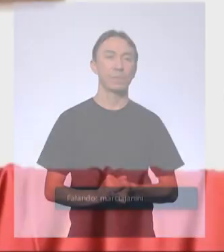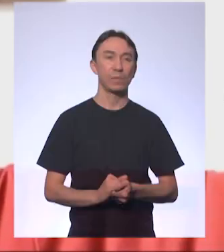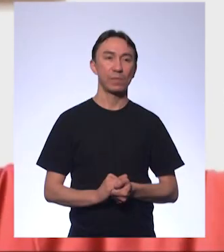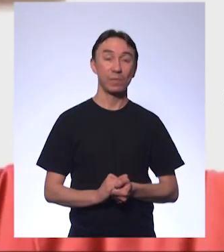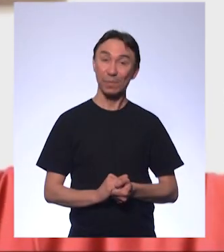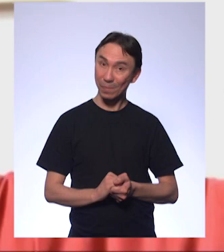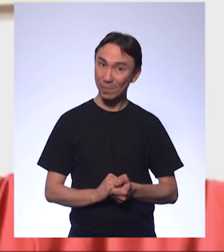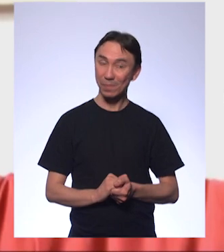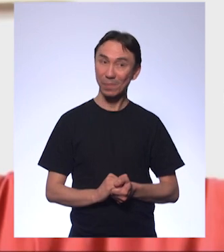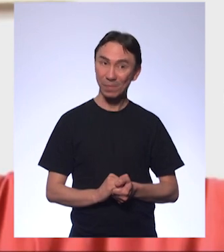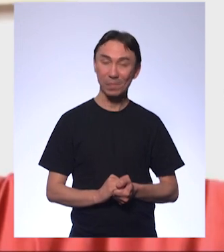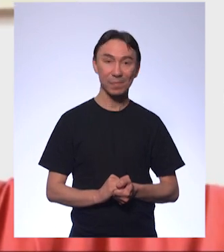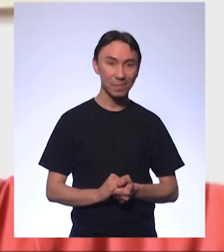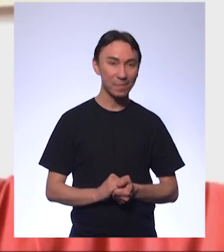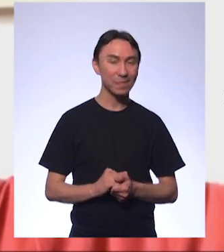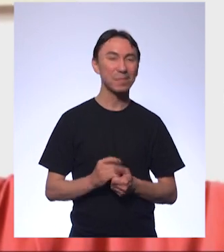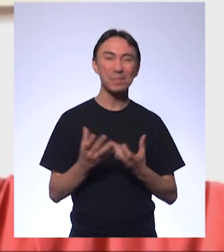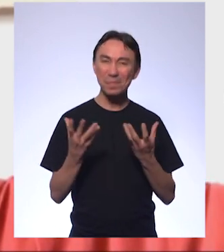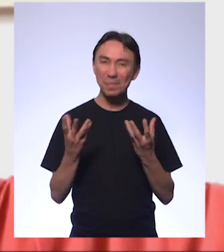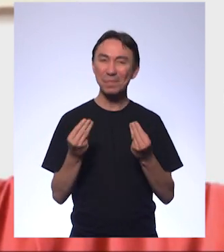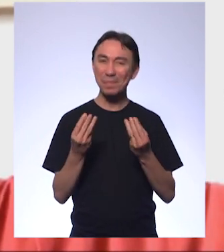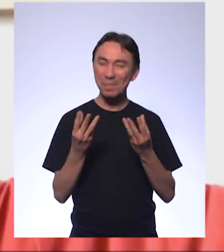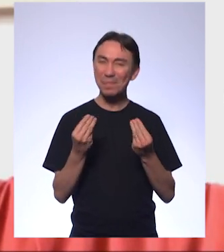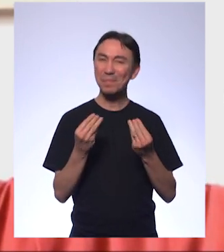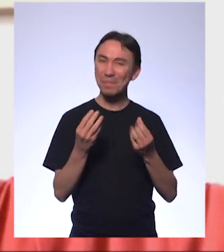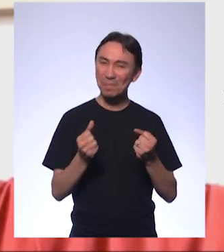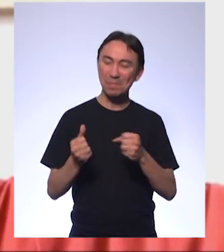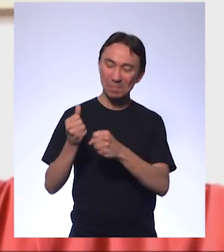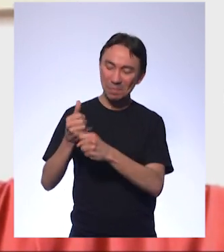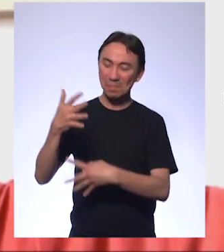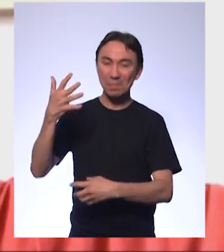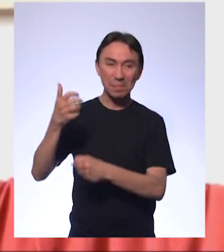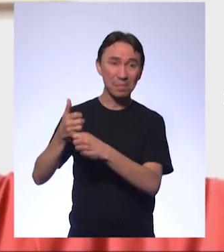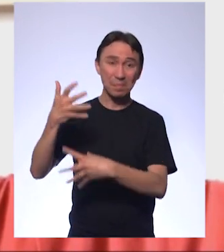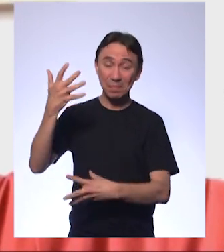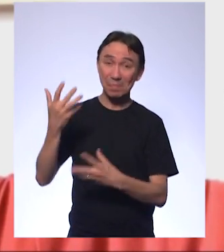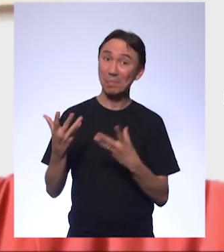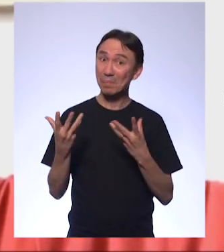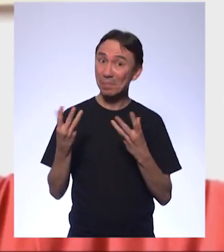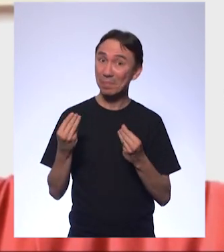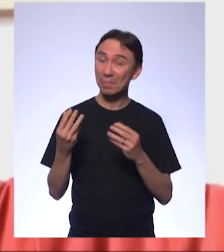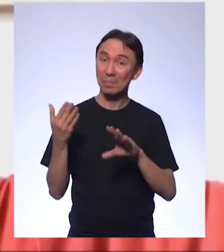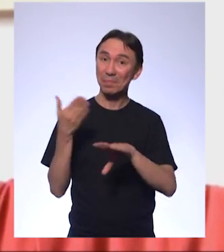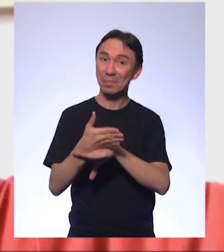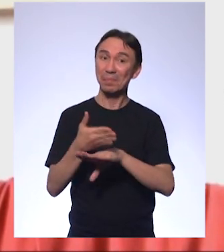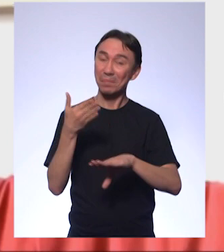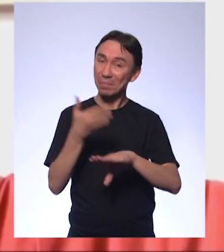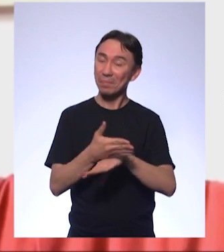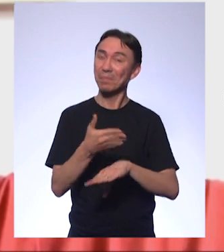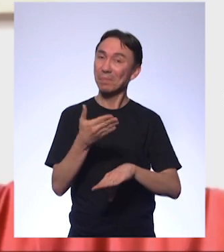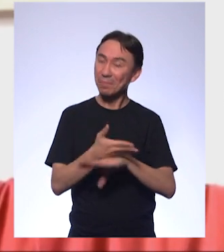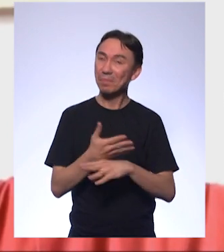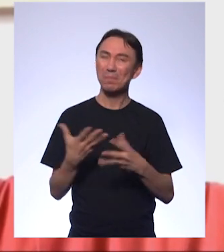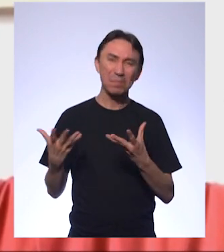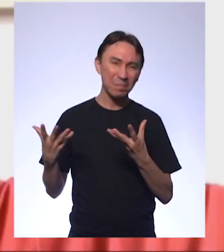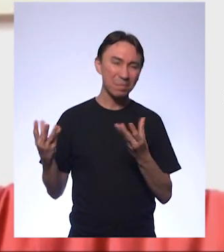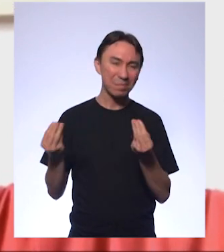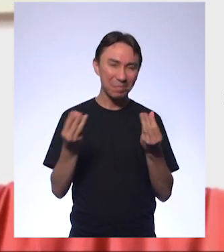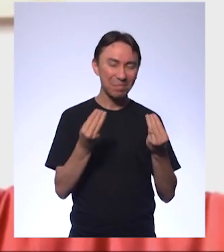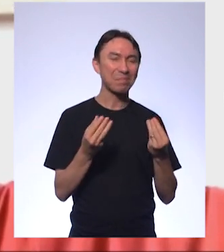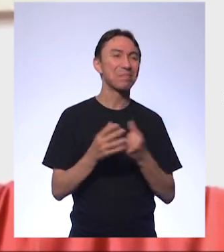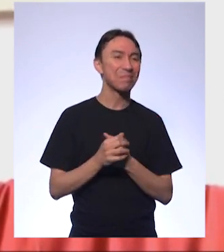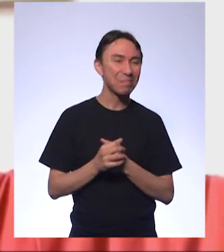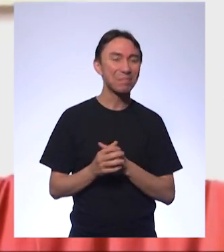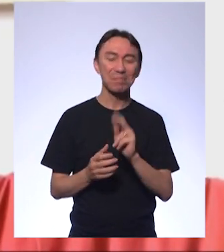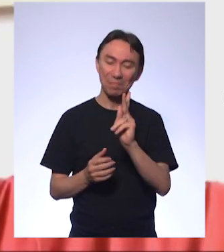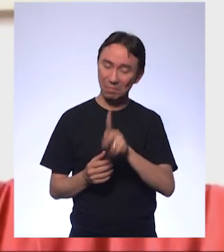Olha só, professora Daniela, muita, mas muita interação mesmo por aqui. Todo mundo participando bastante nessa tarde conosco,